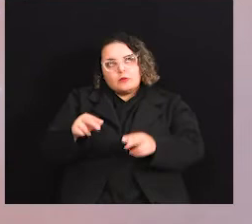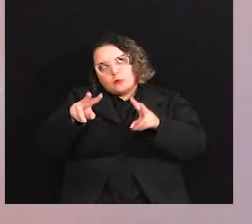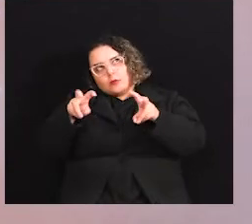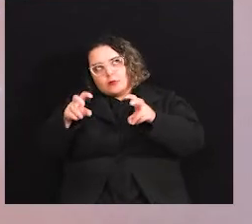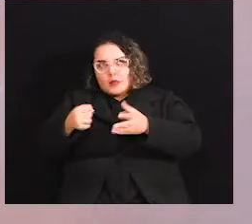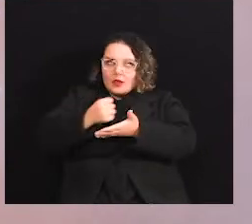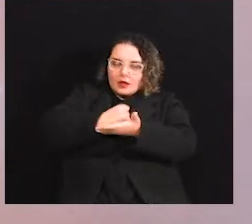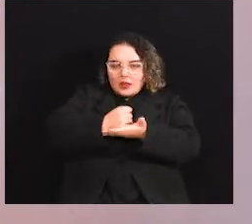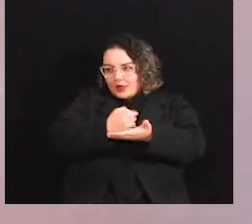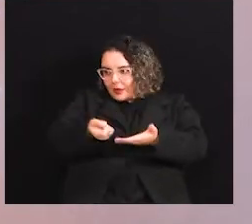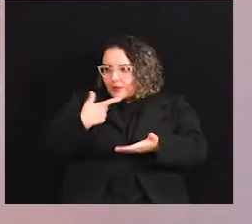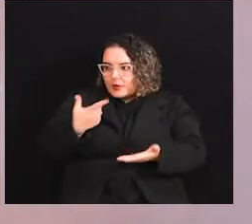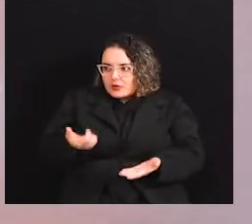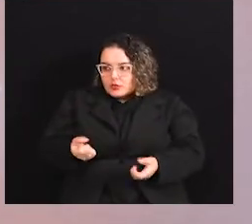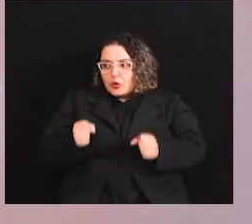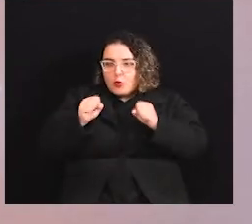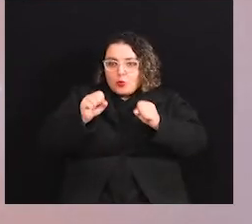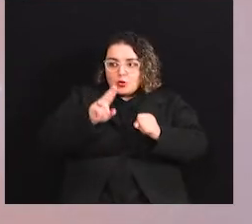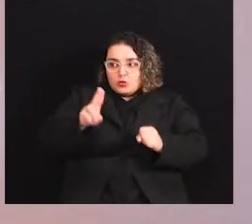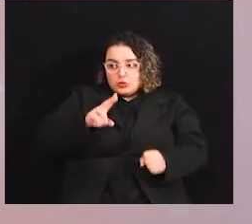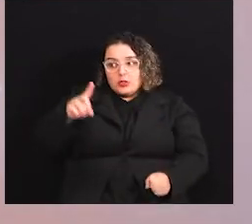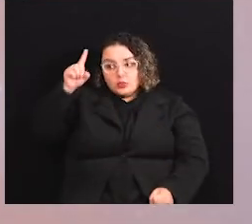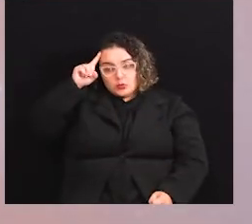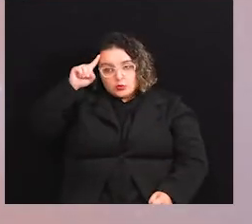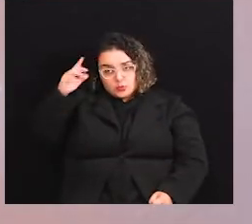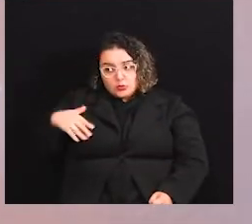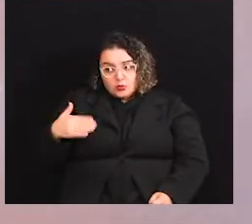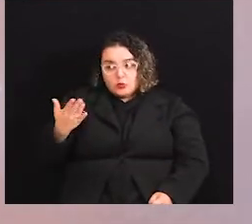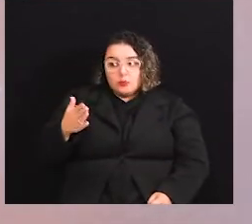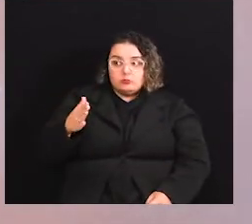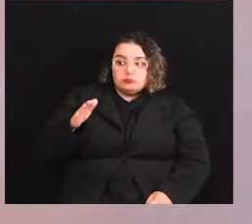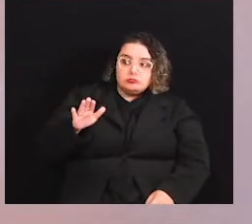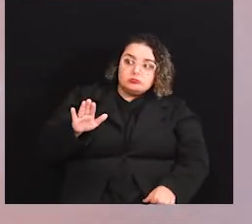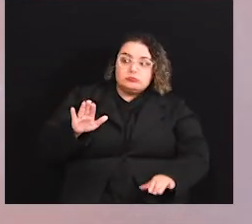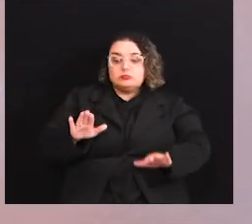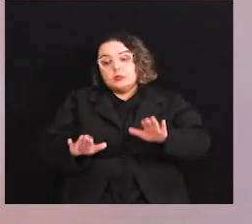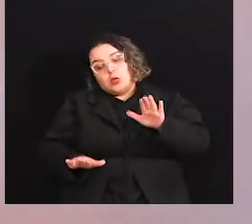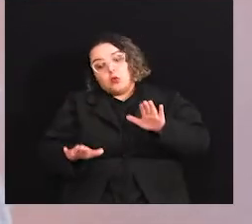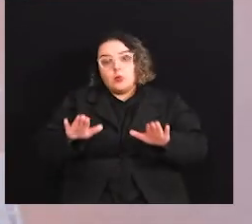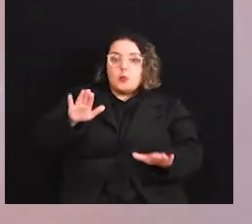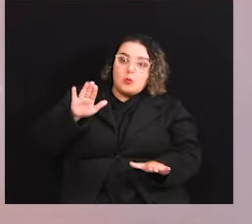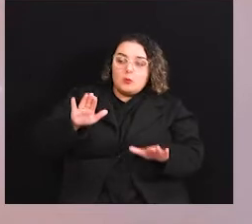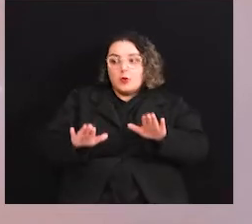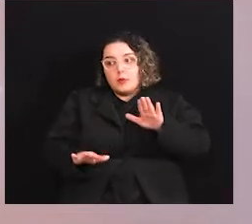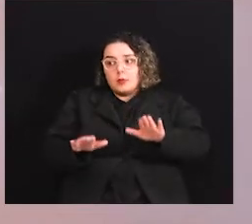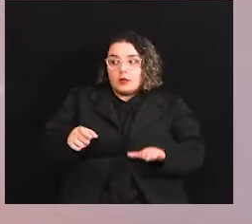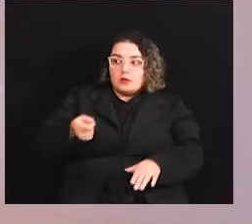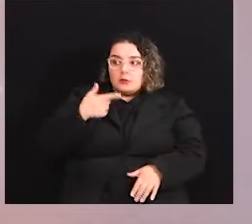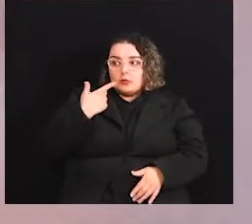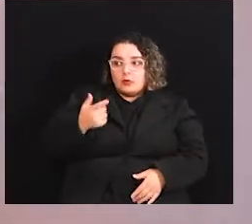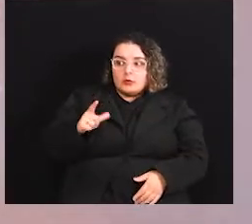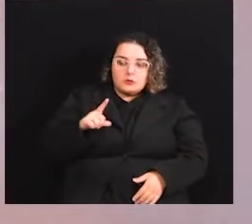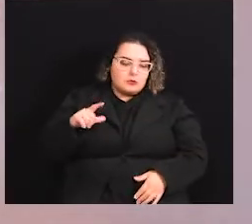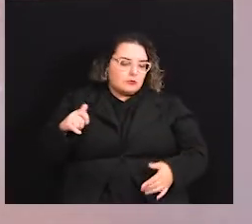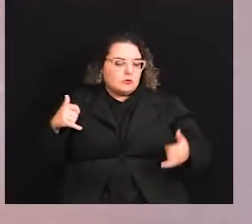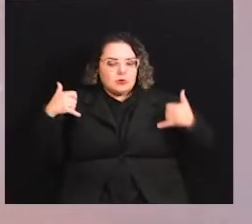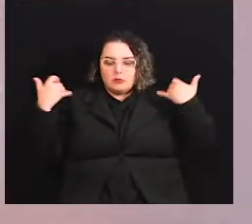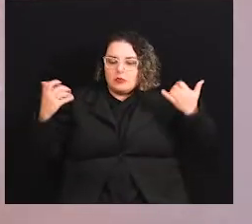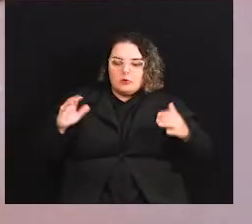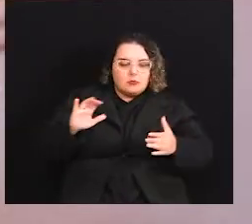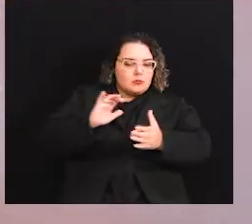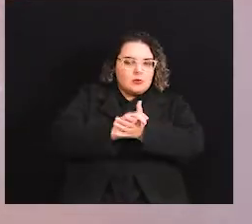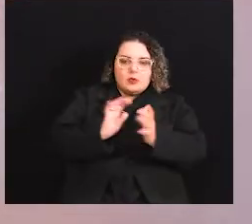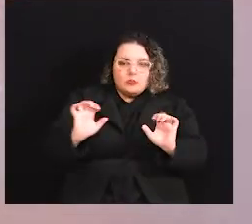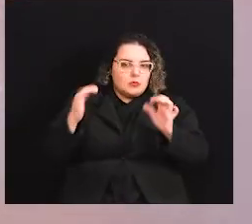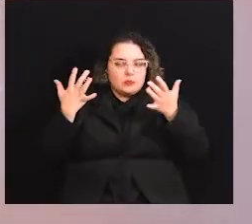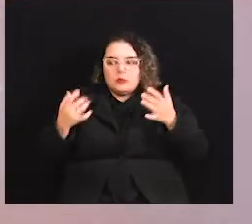que pode falar, pode ser usado todos os dias ou só uma situação ou outra? Ah, eu tenho um aniversário, eu tenho um casamento,